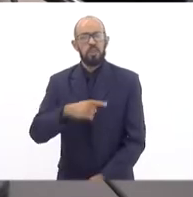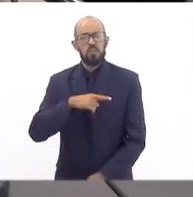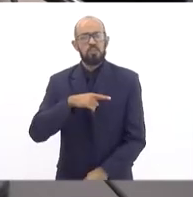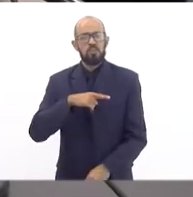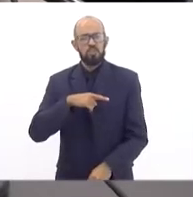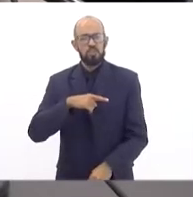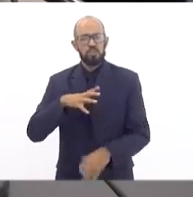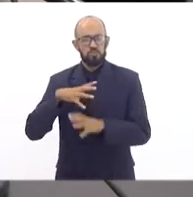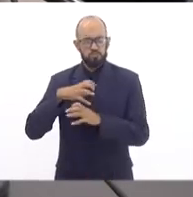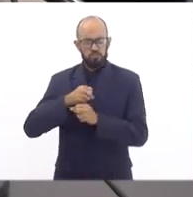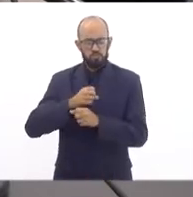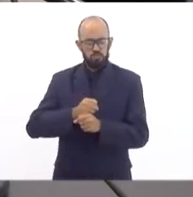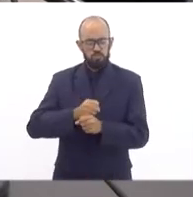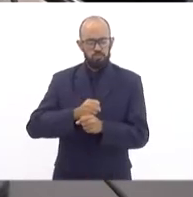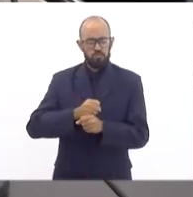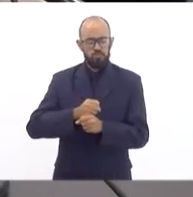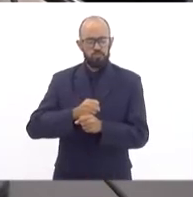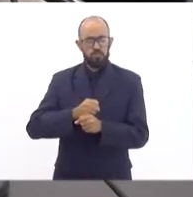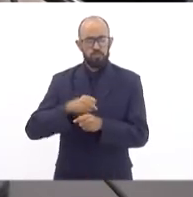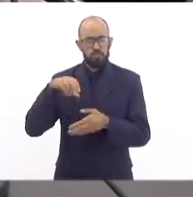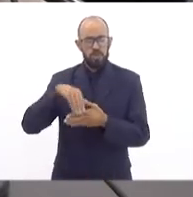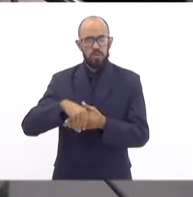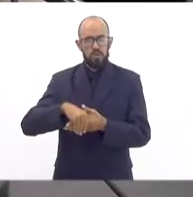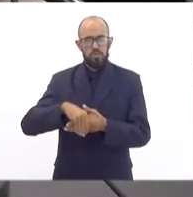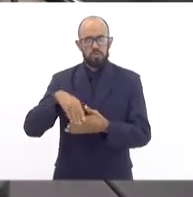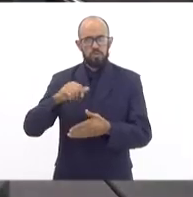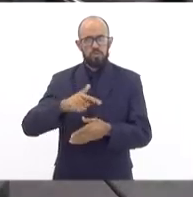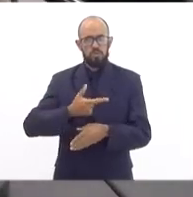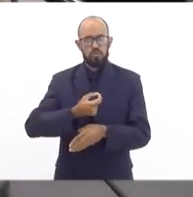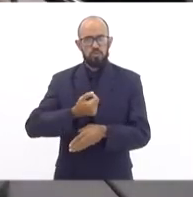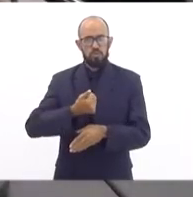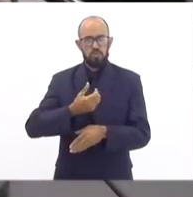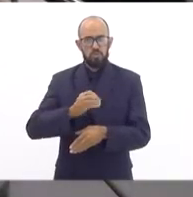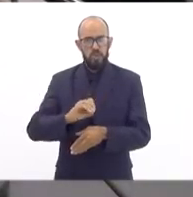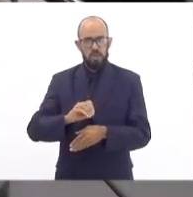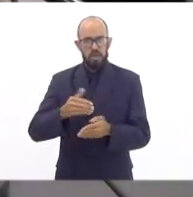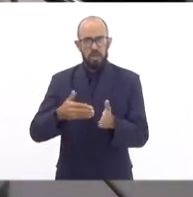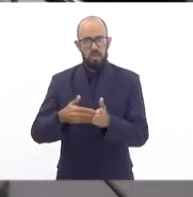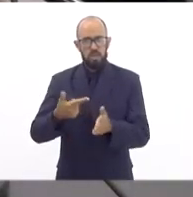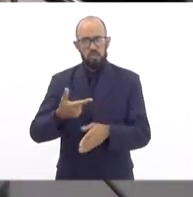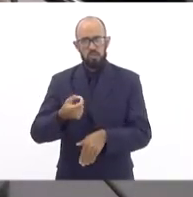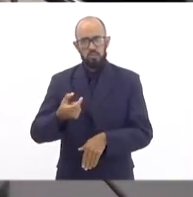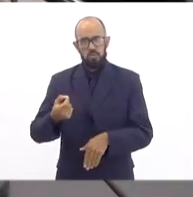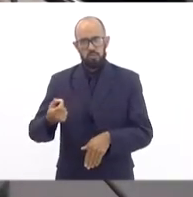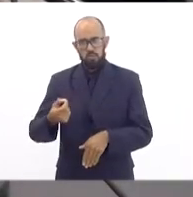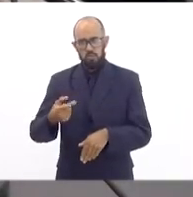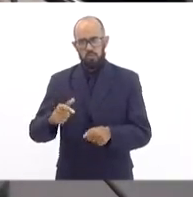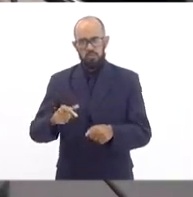anexos do aditivo, de executar investimentos de 2010 até 2020. Uhum. Tá?